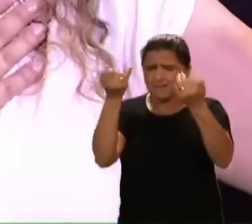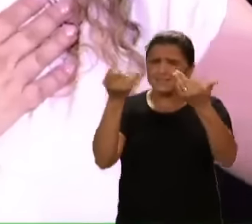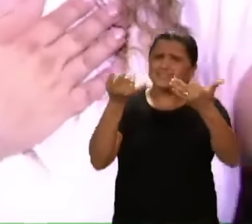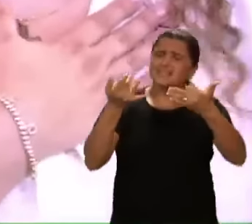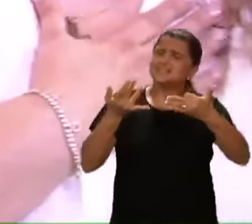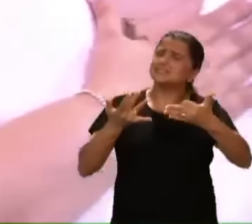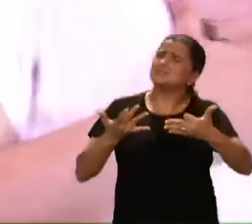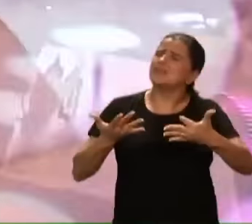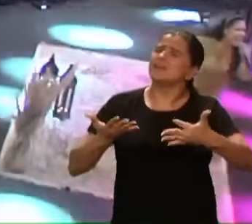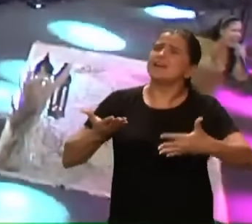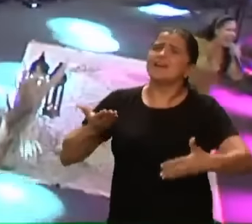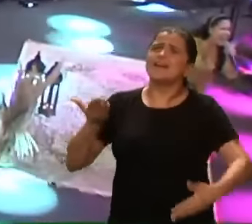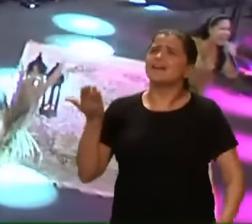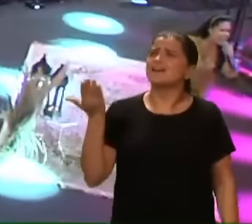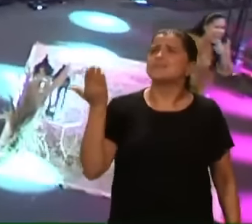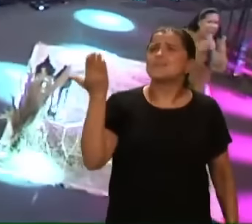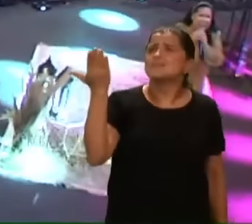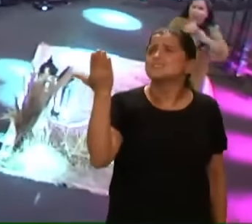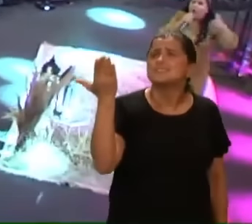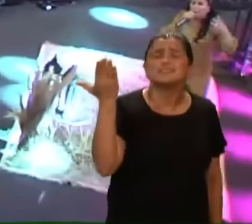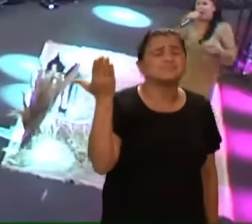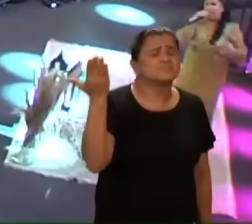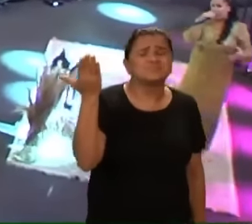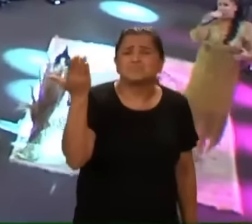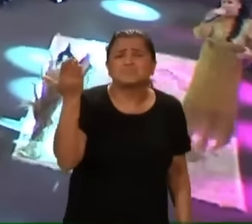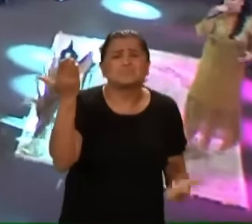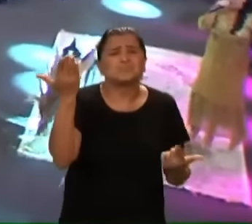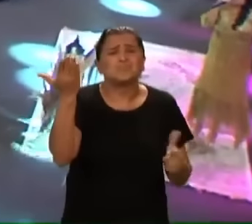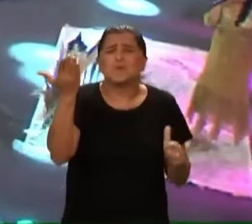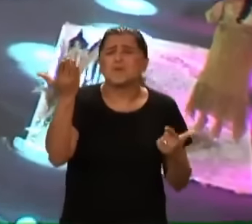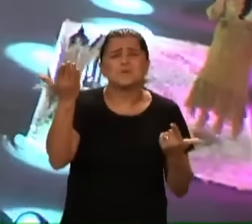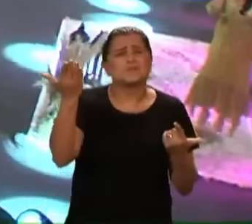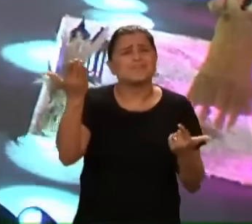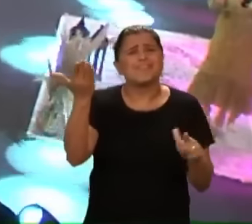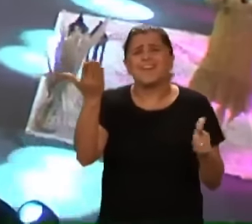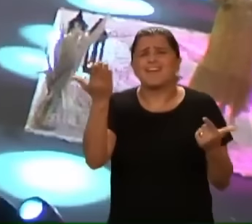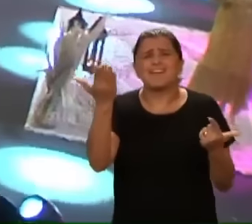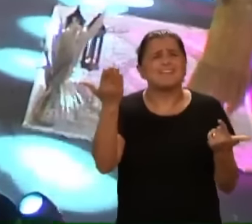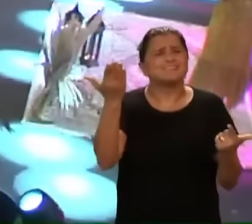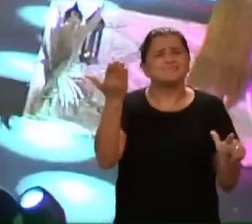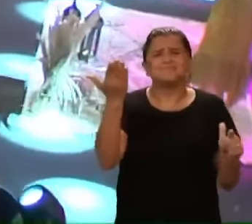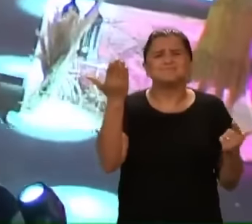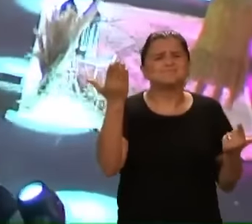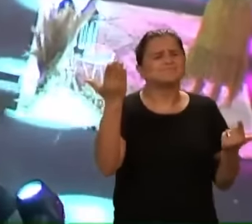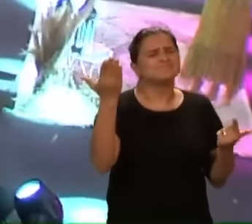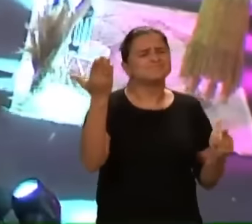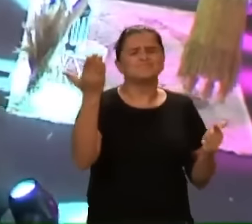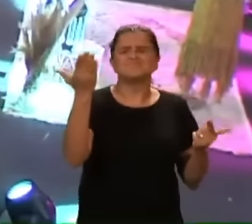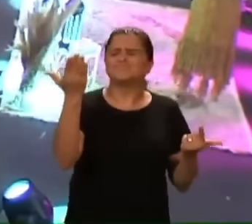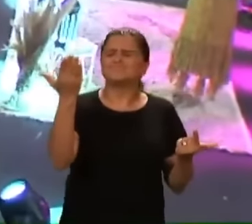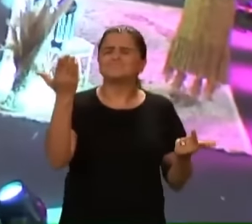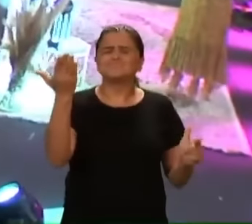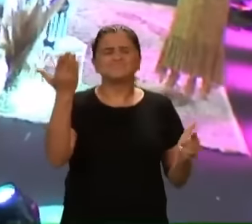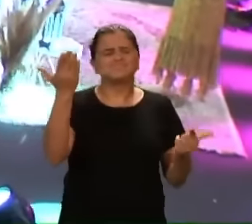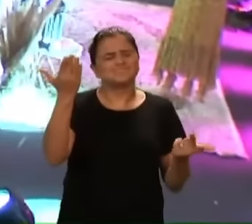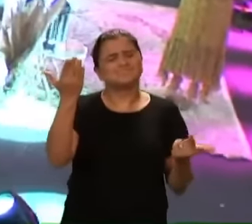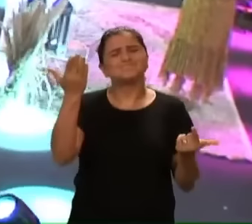te faz necessária pra te descrever.